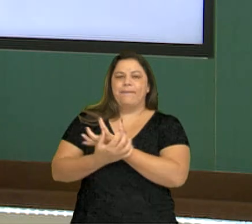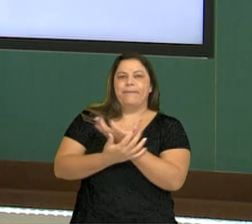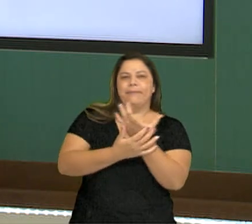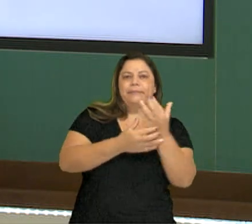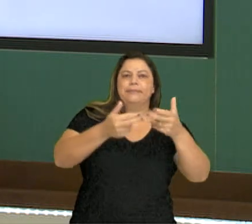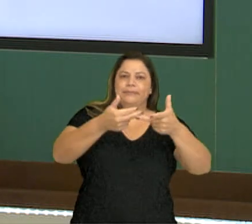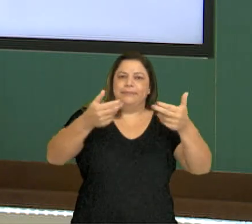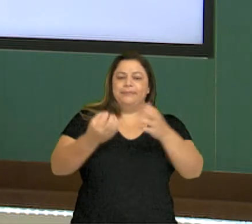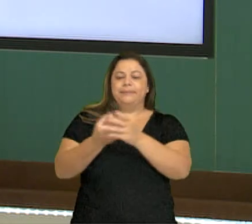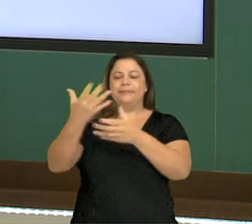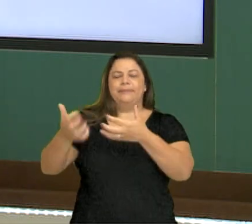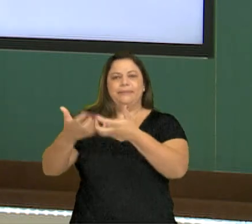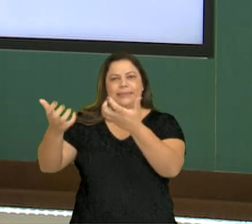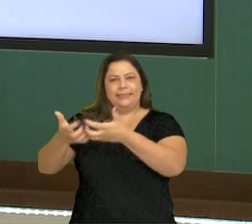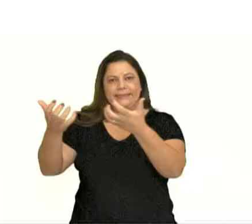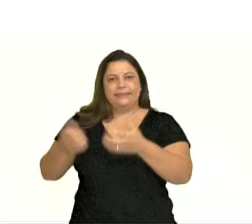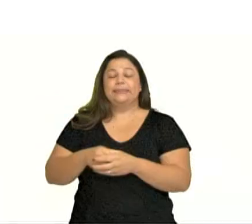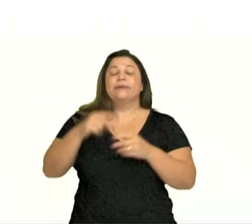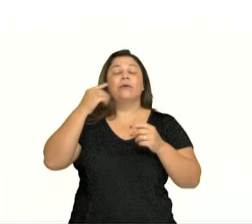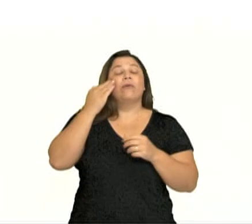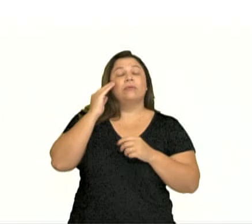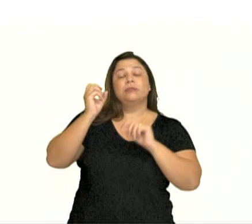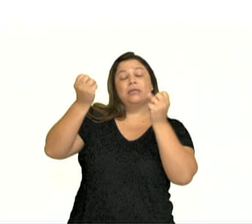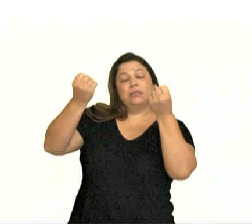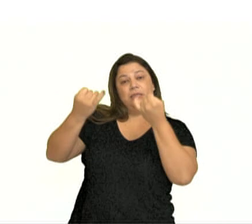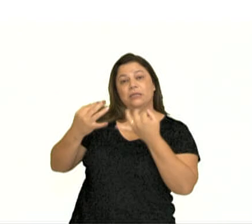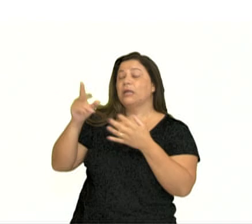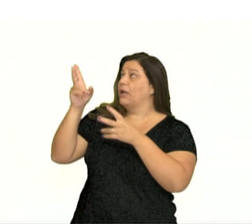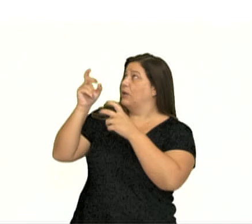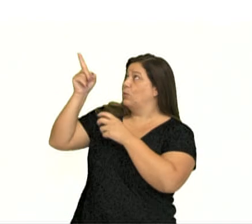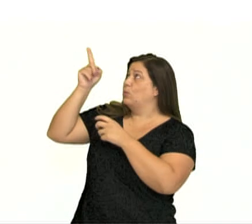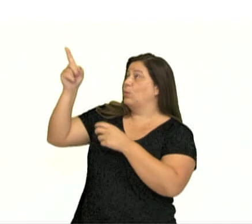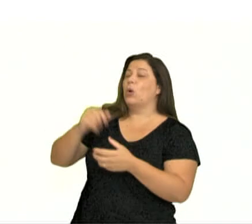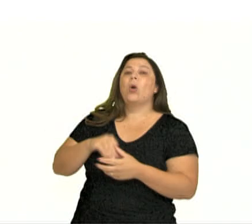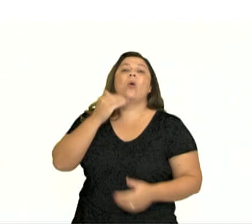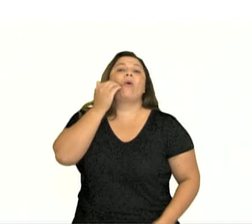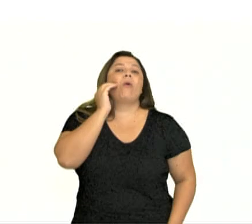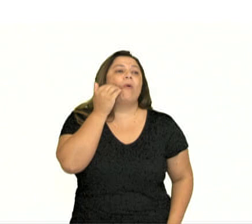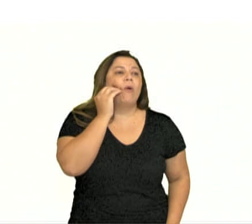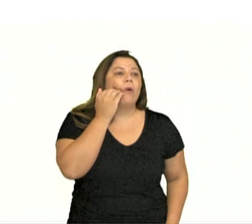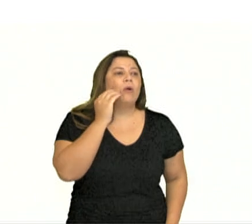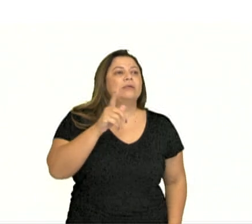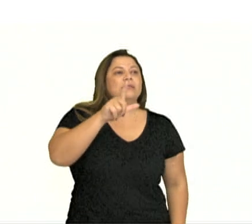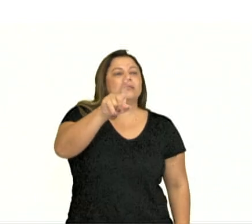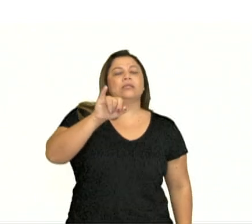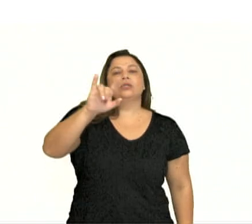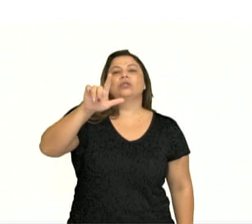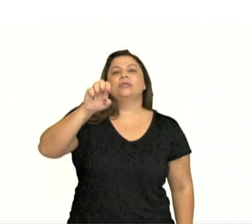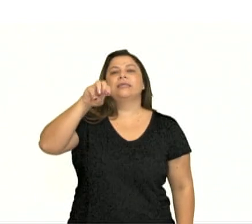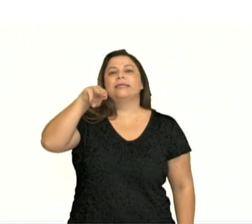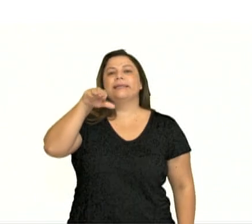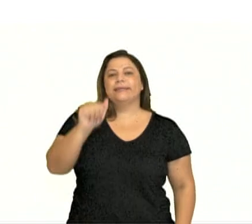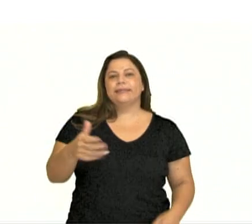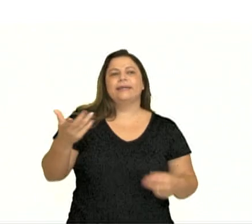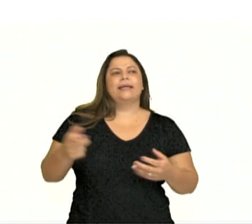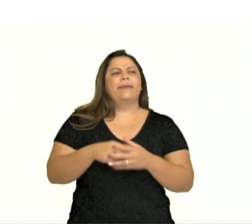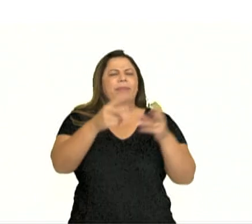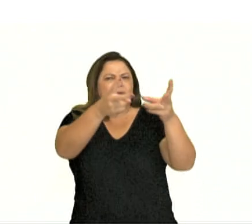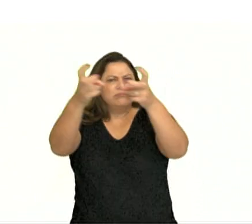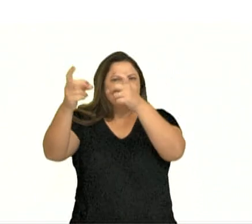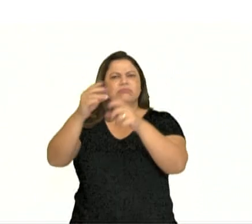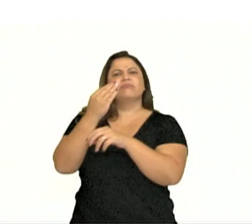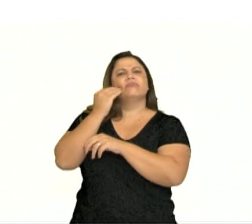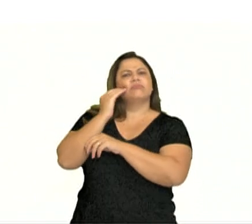Então vamos entender melhor o xilema. Percebam que o xilema está em rosa. Localizem na imagem, aqui por exemplo é